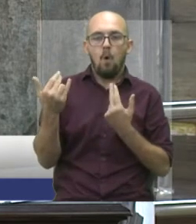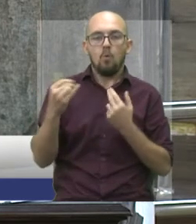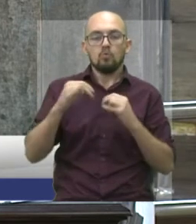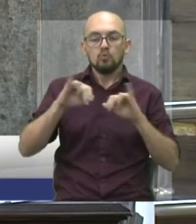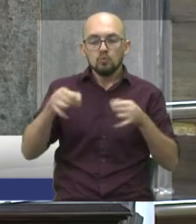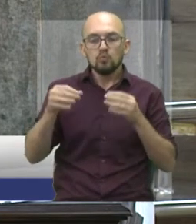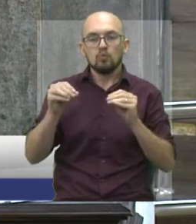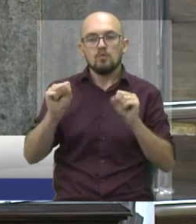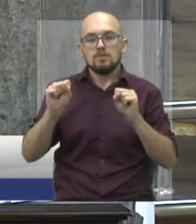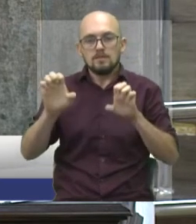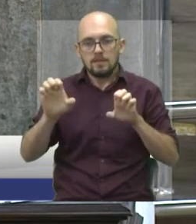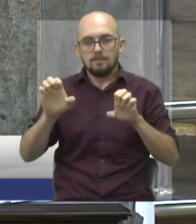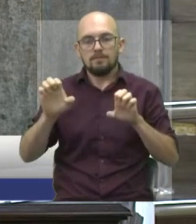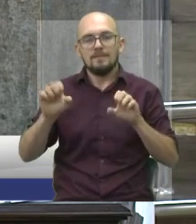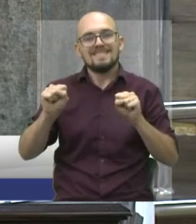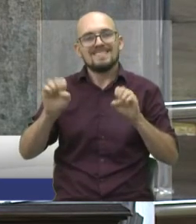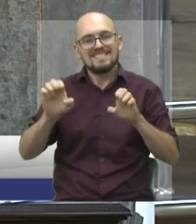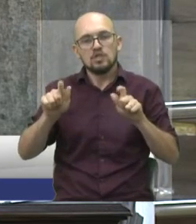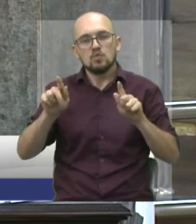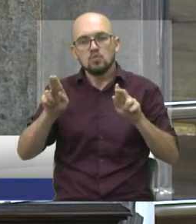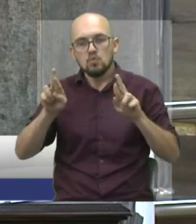Segura,